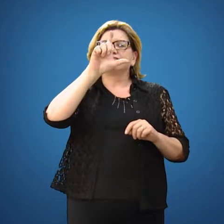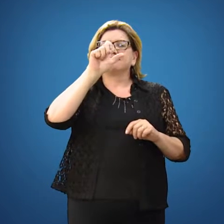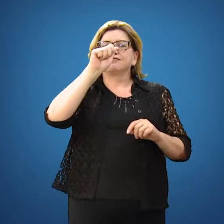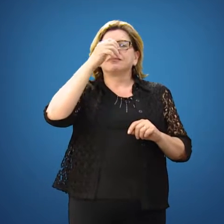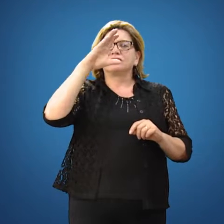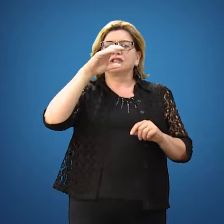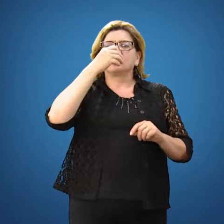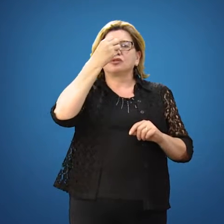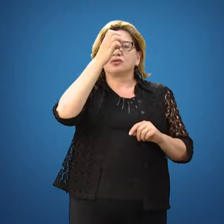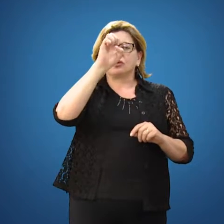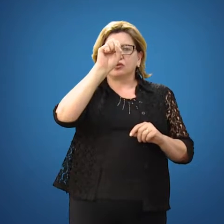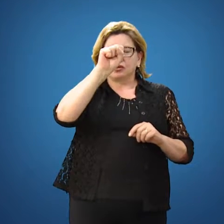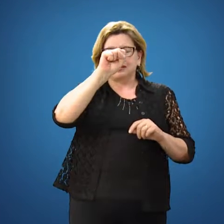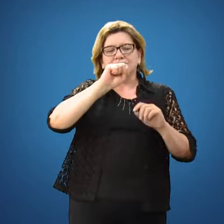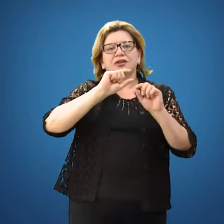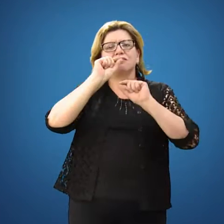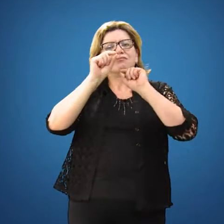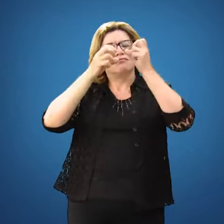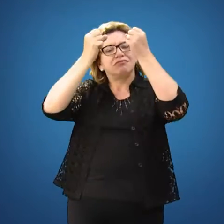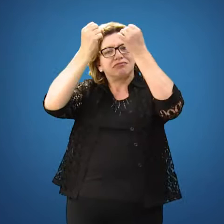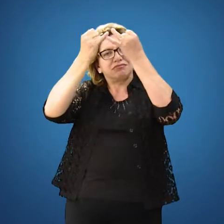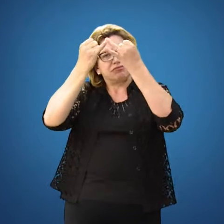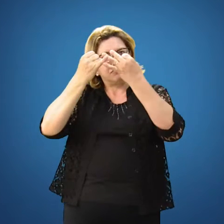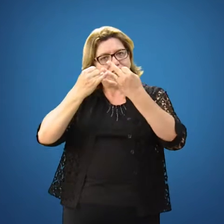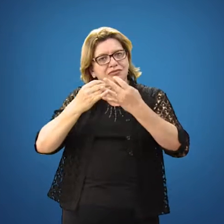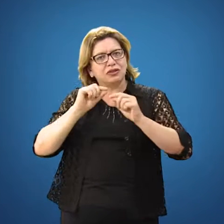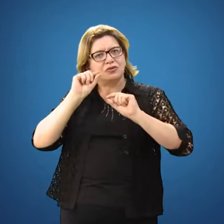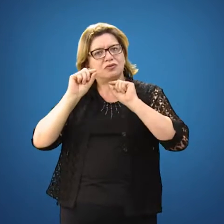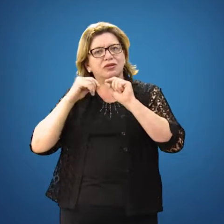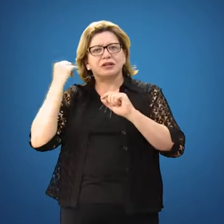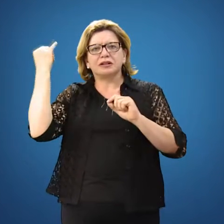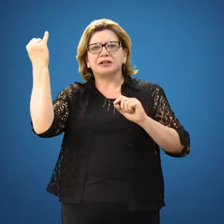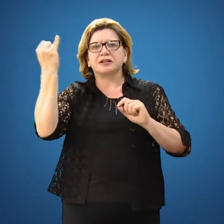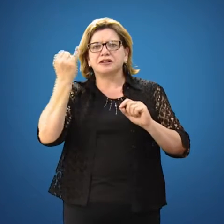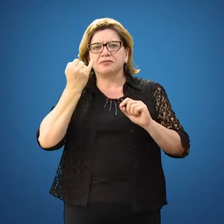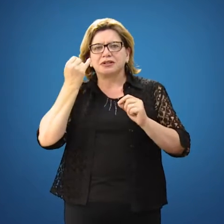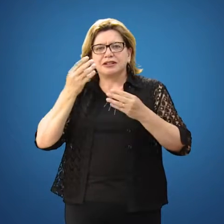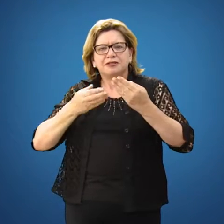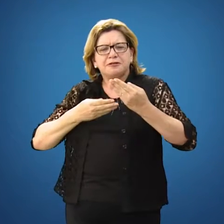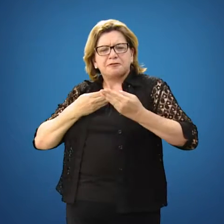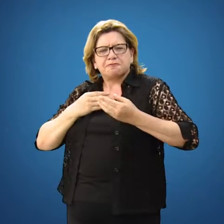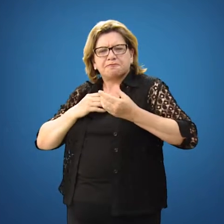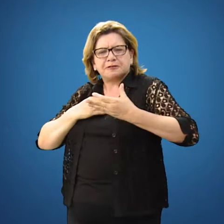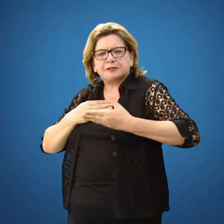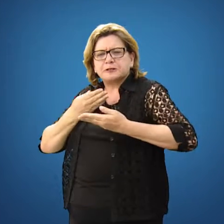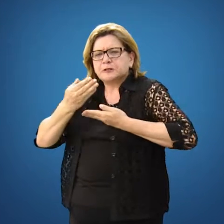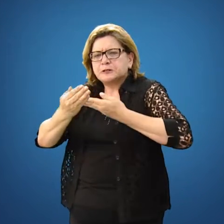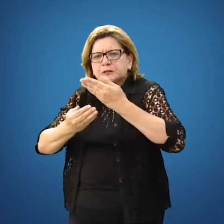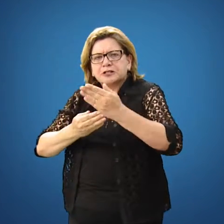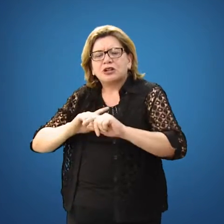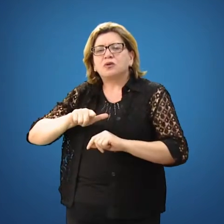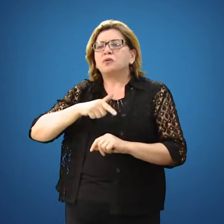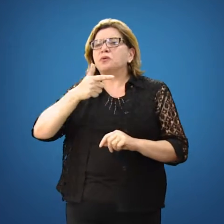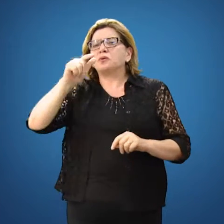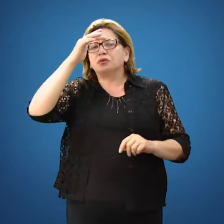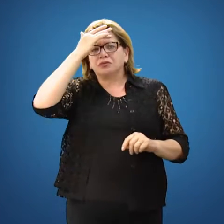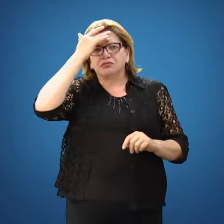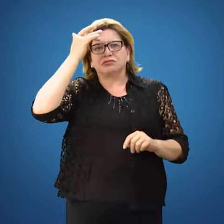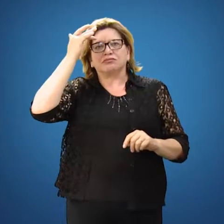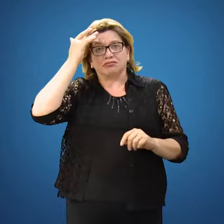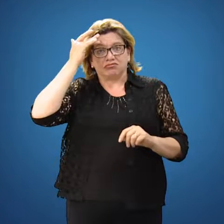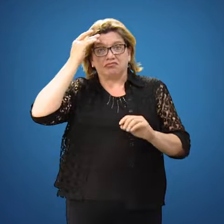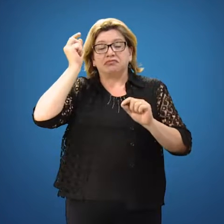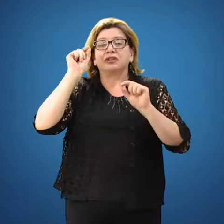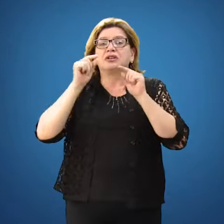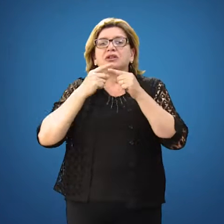outros autores falam tanto dessa importância das relações que nós precisamos ter uns com os